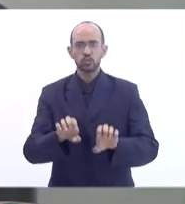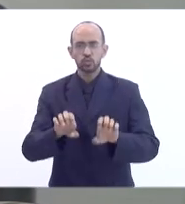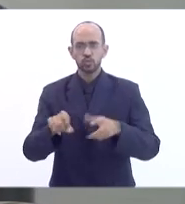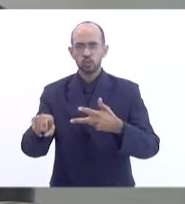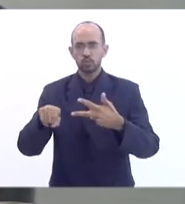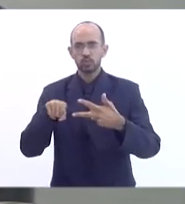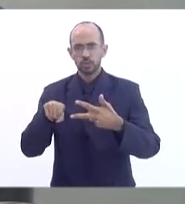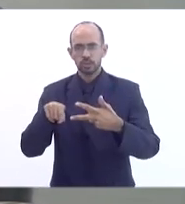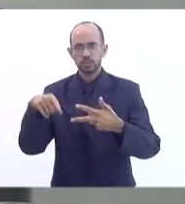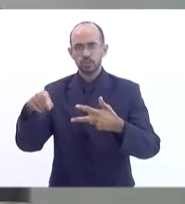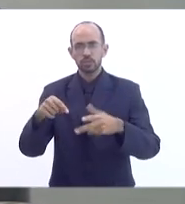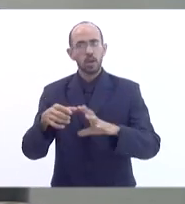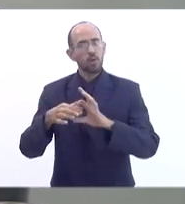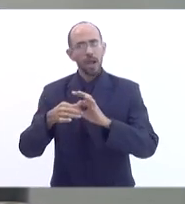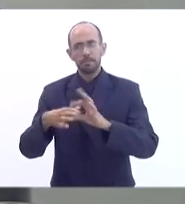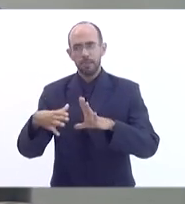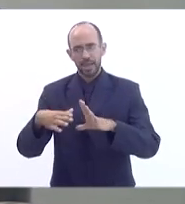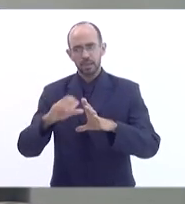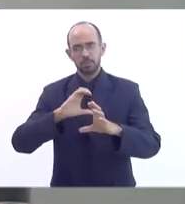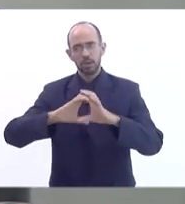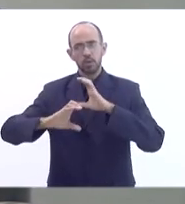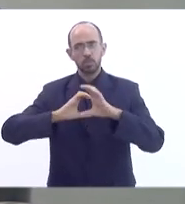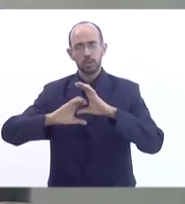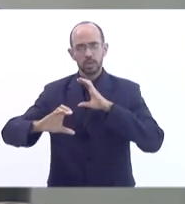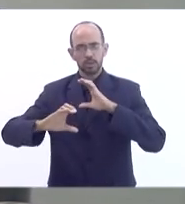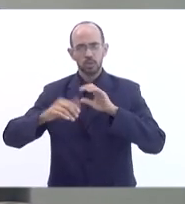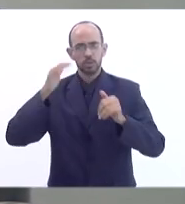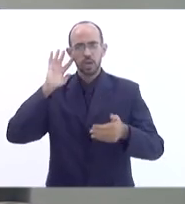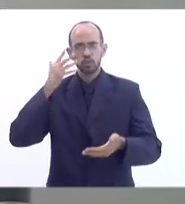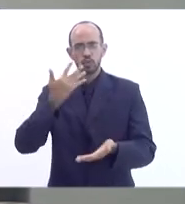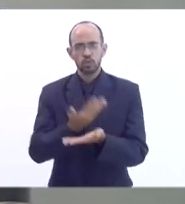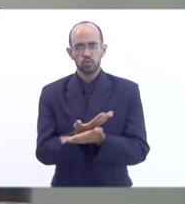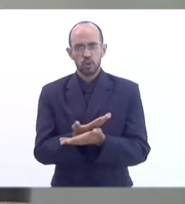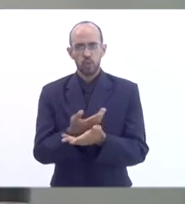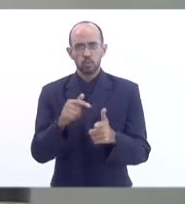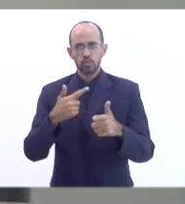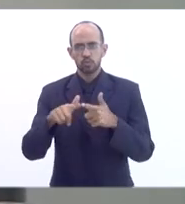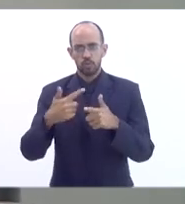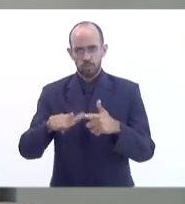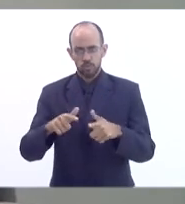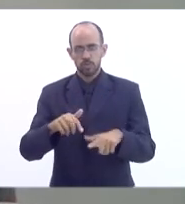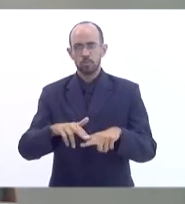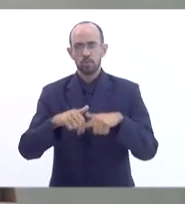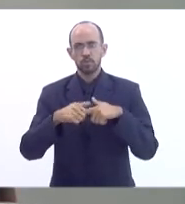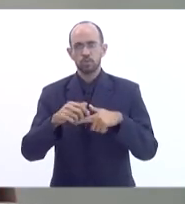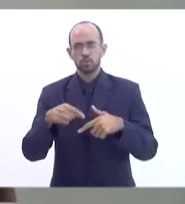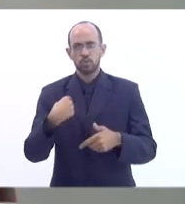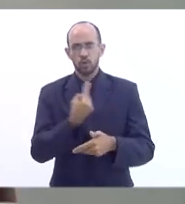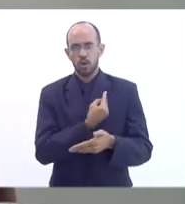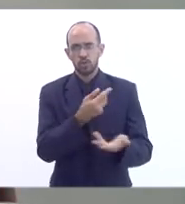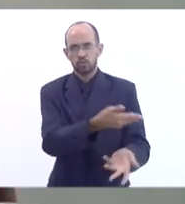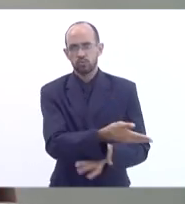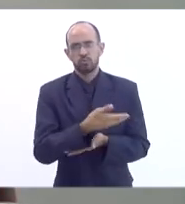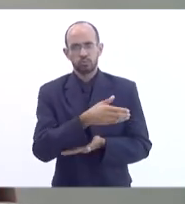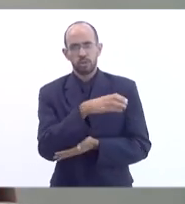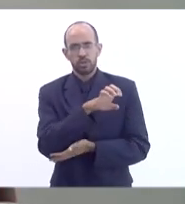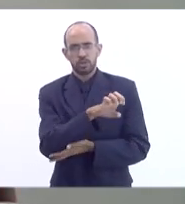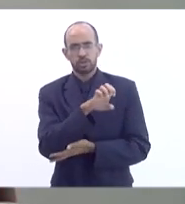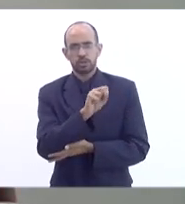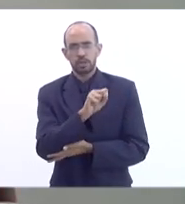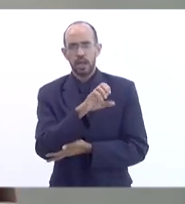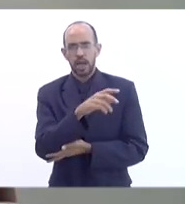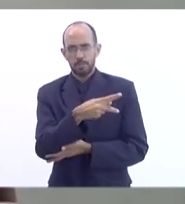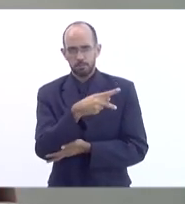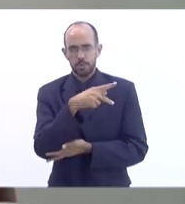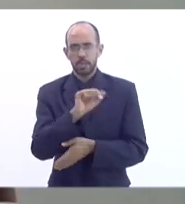abertas ao diálogo e na resolução dos problemas haja vista que a gente chamou já cê abre o próprio concurso cfsd 2014